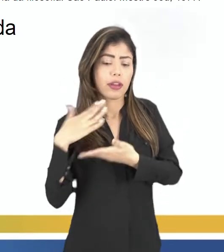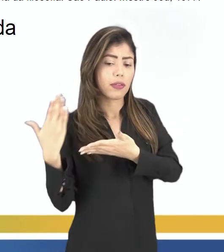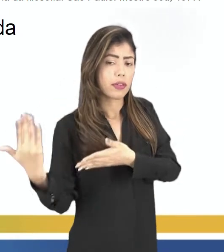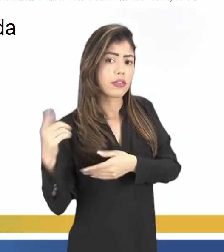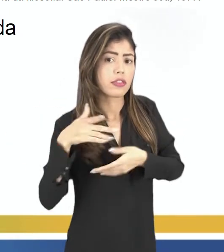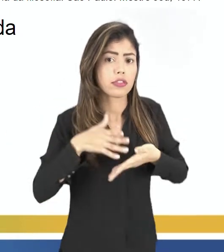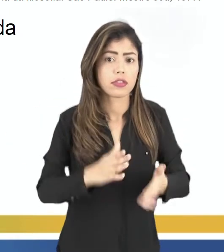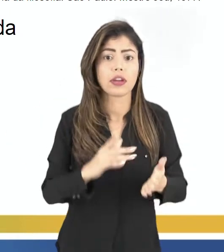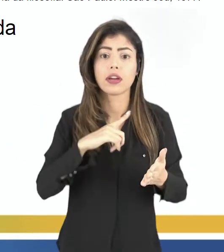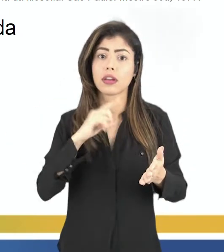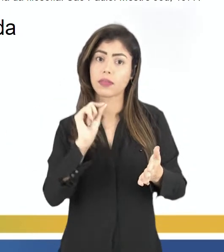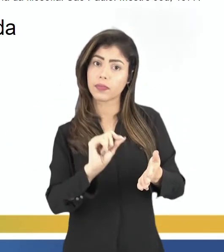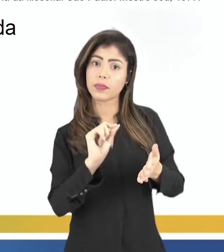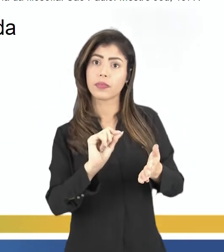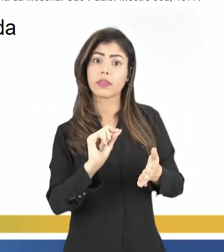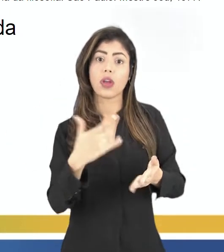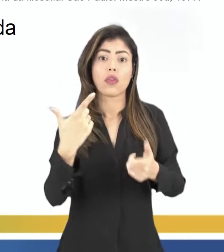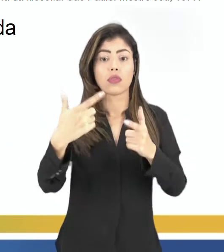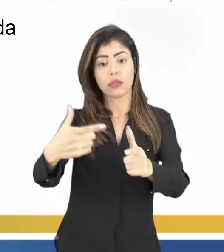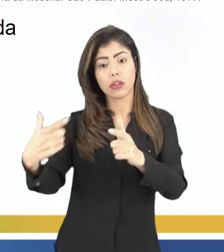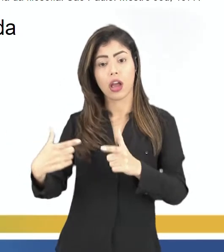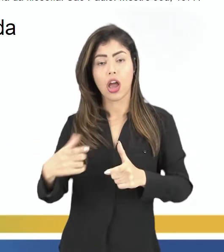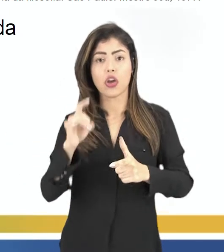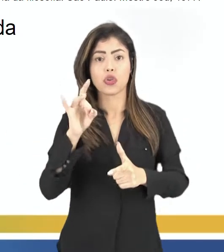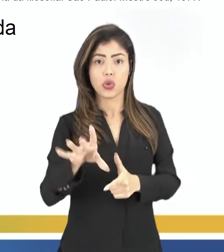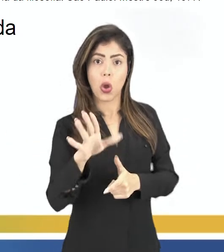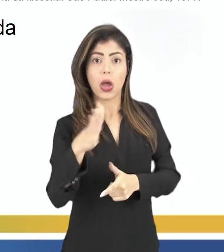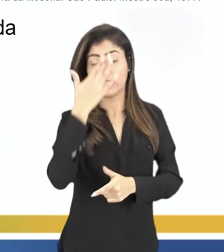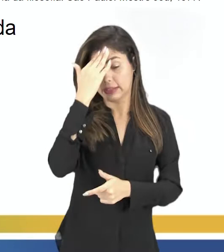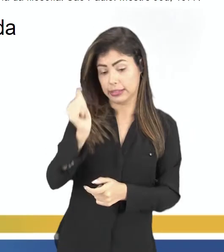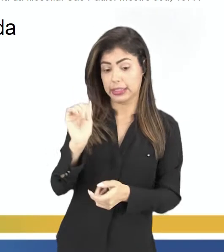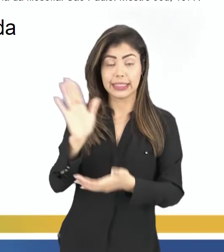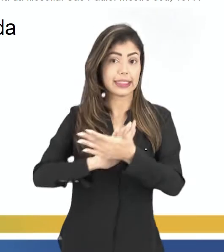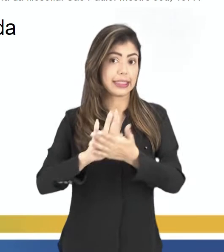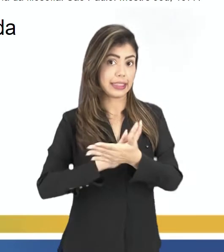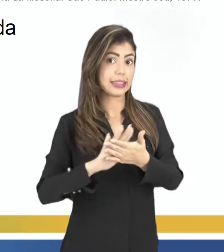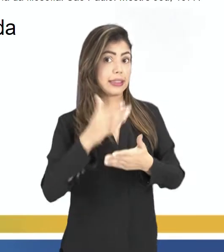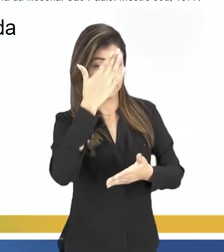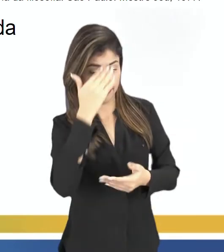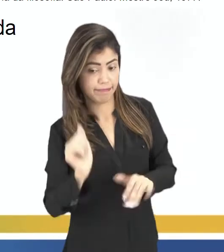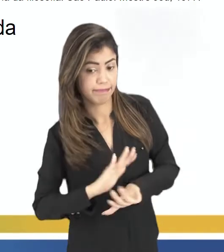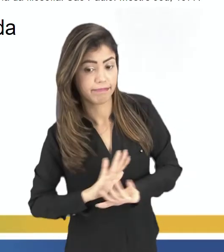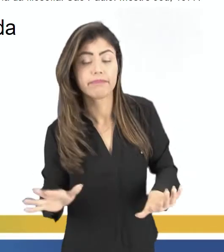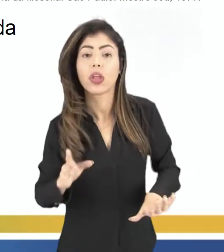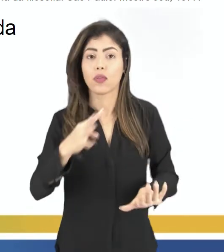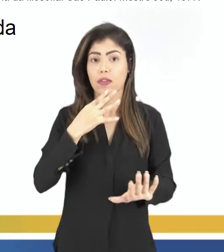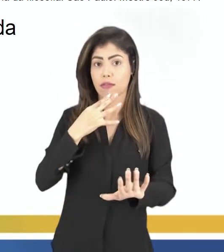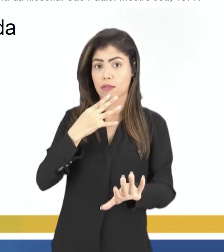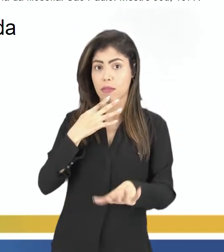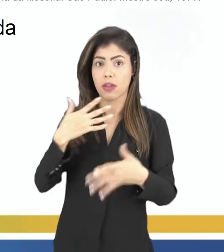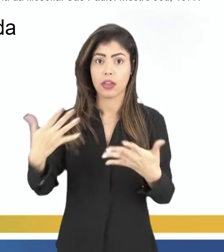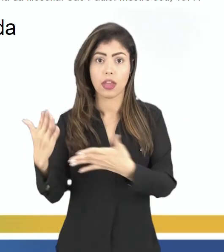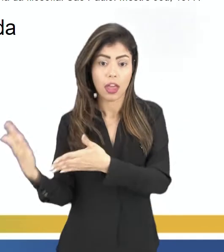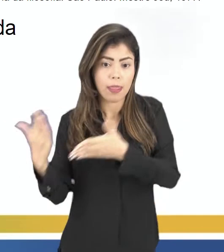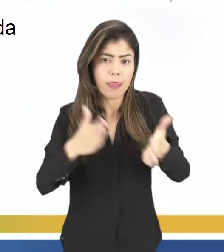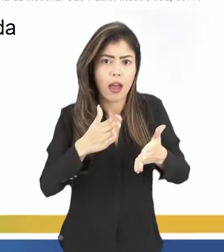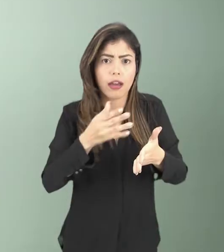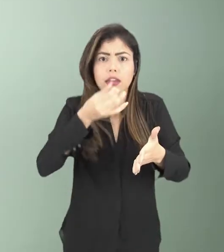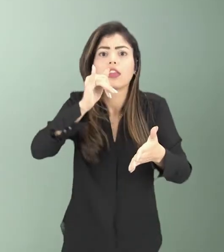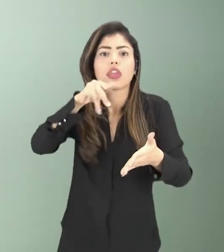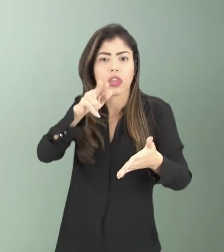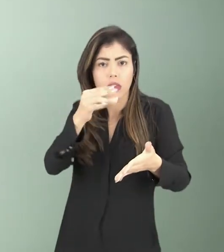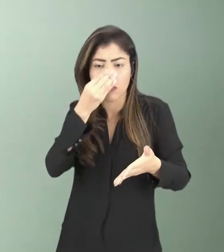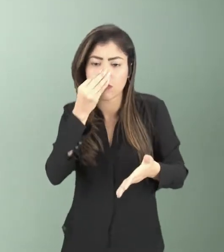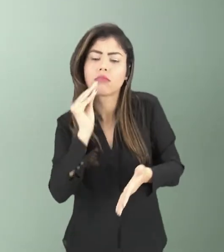chega naquele lugar onde ele diz só sei que nada sei, é só um reconhecimento de que a partir da ignorância,